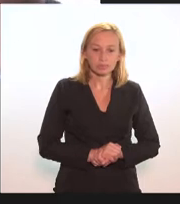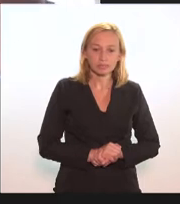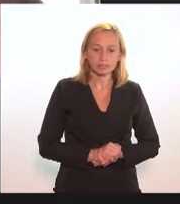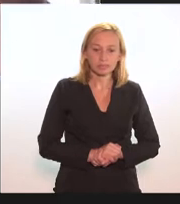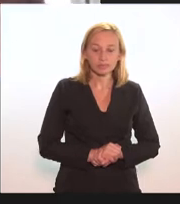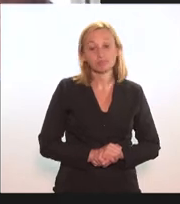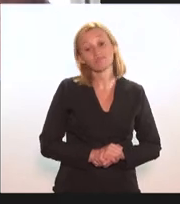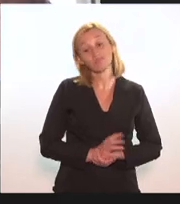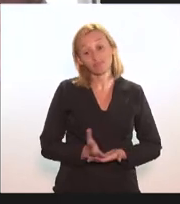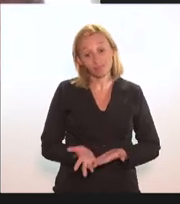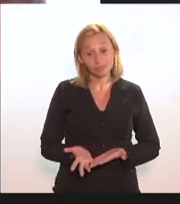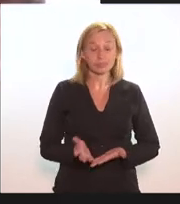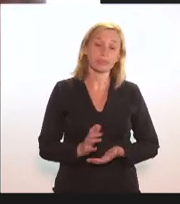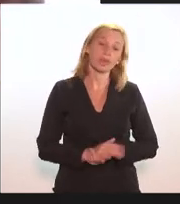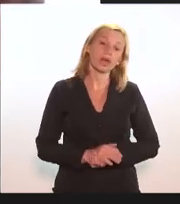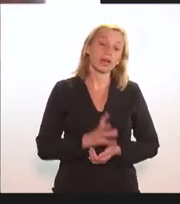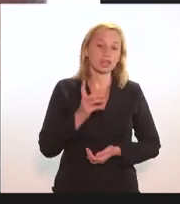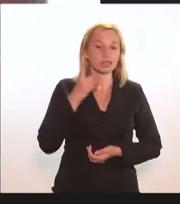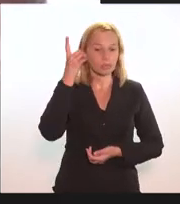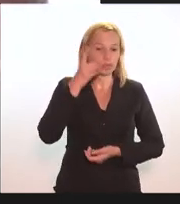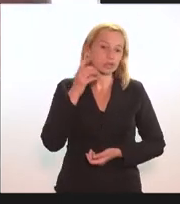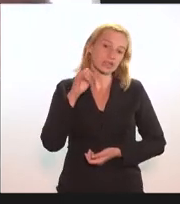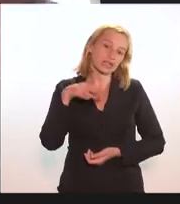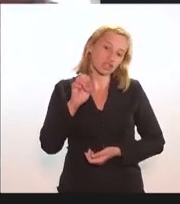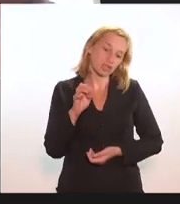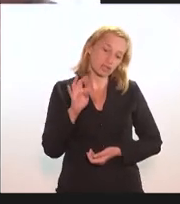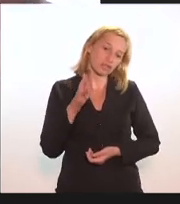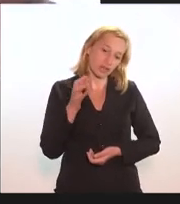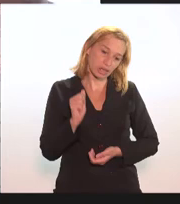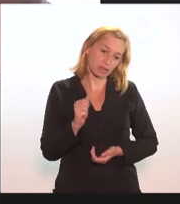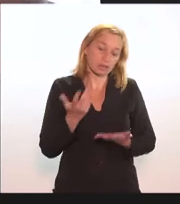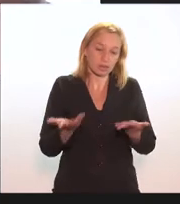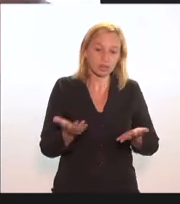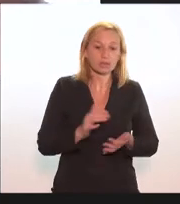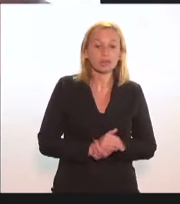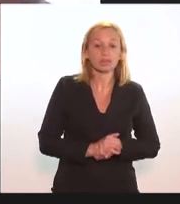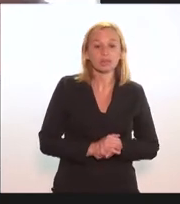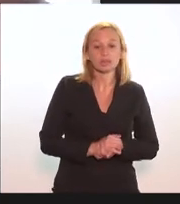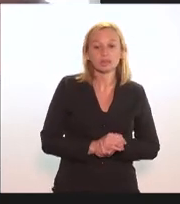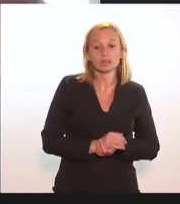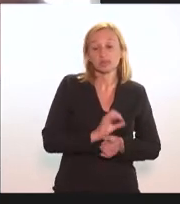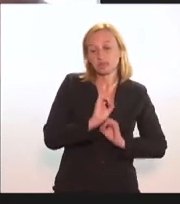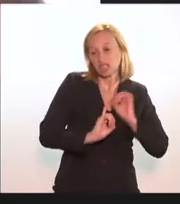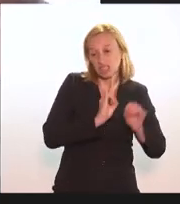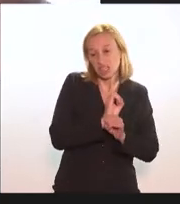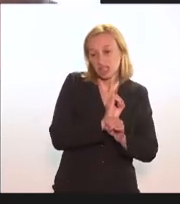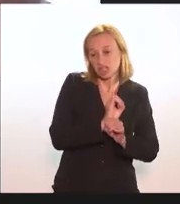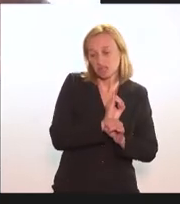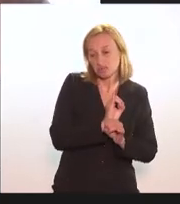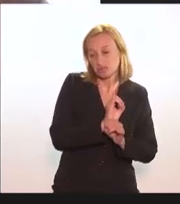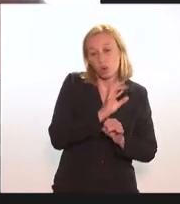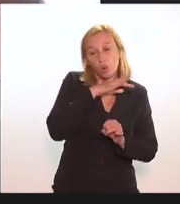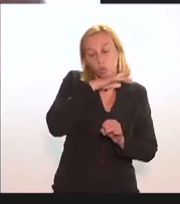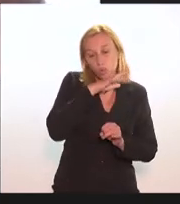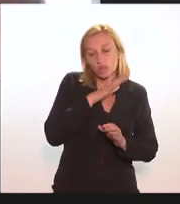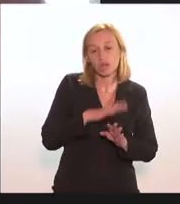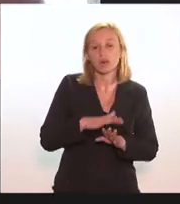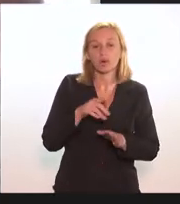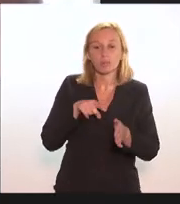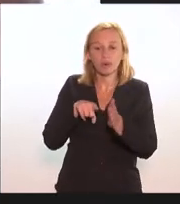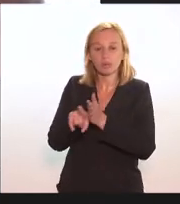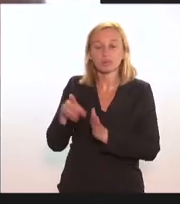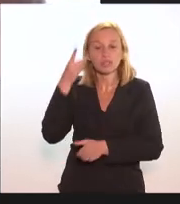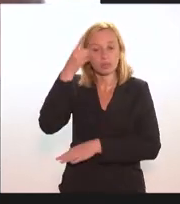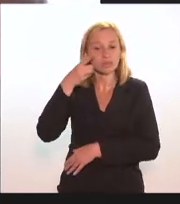Bom, já que o deputado Alexandre Freitas está fora do ar no momento, eu pergunto ao